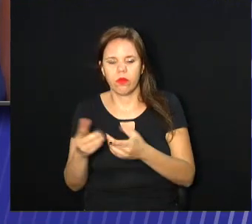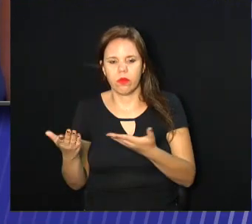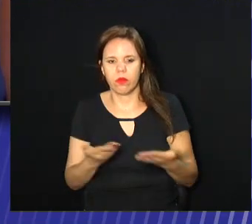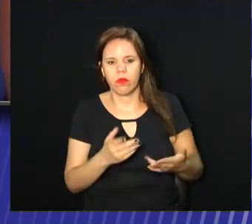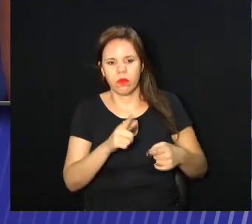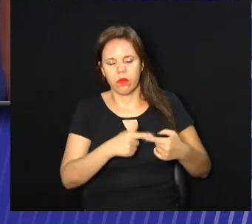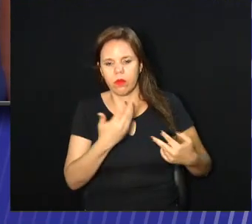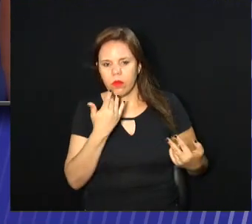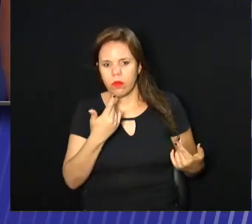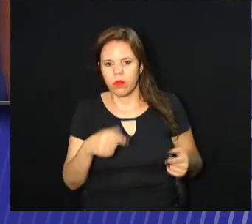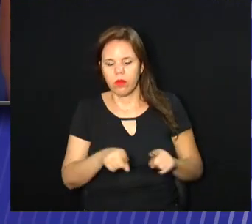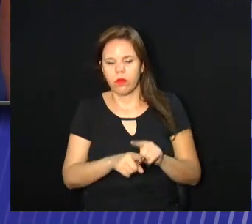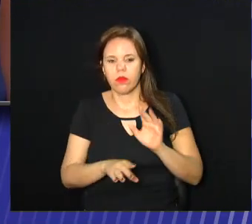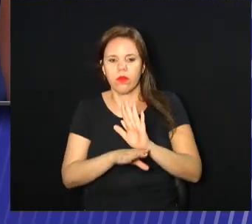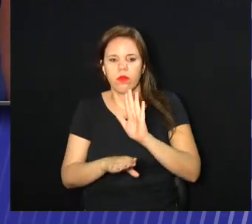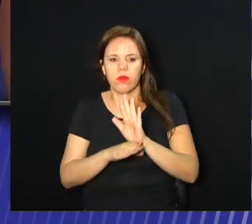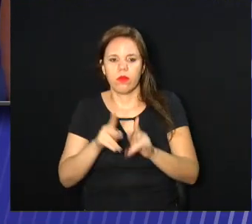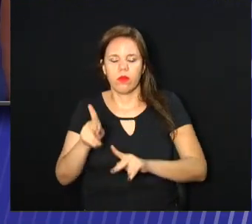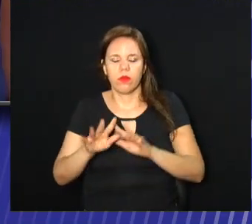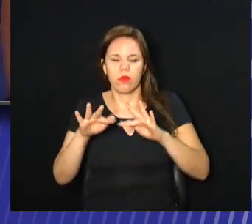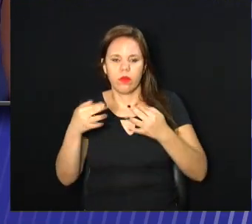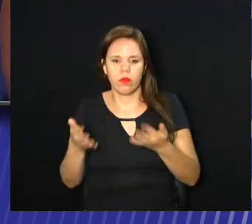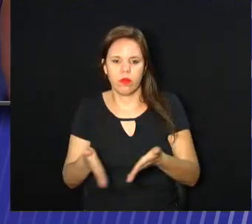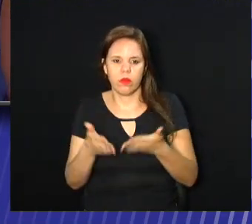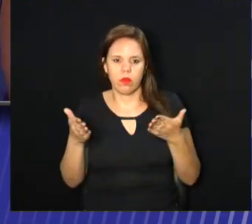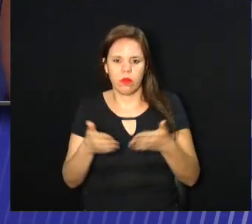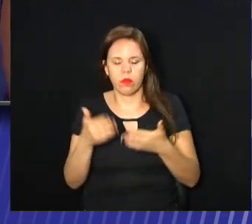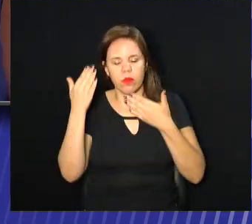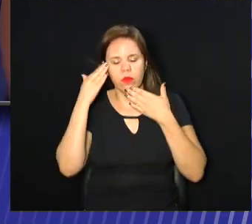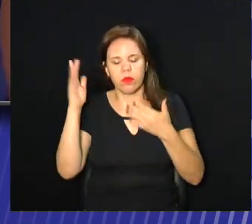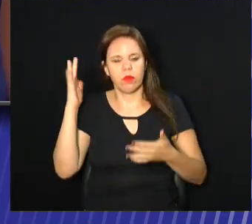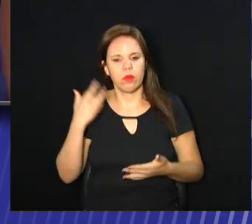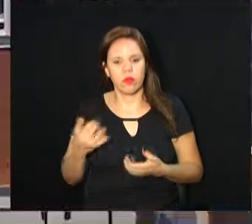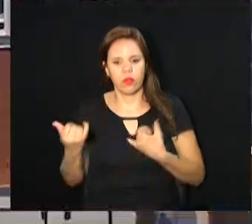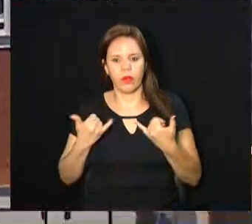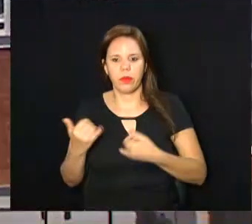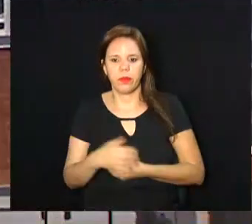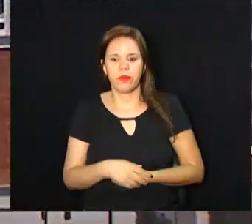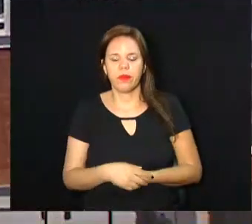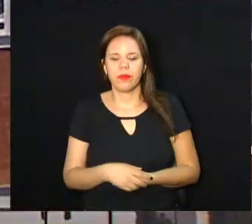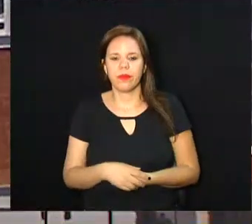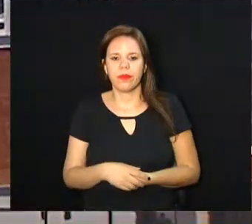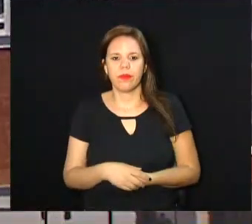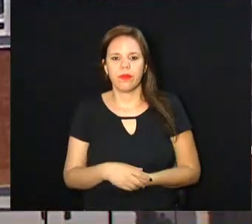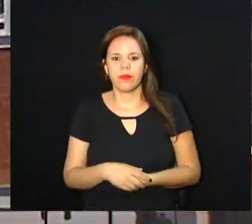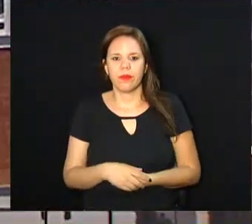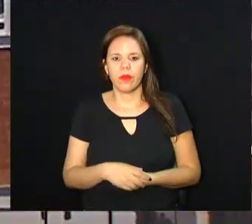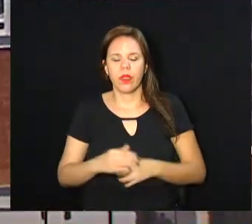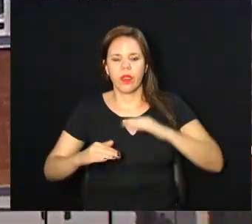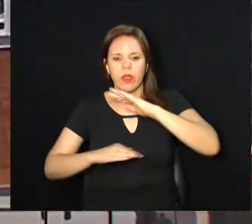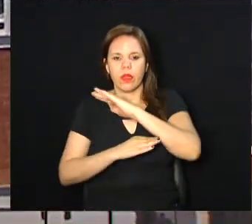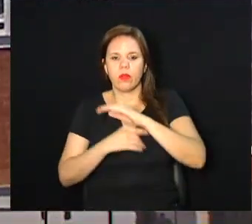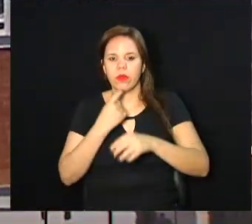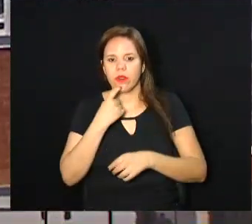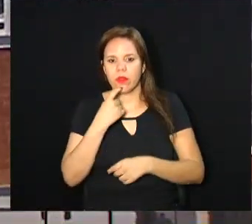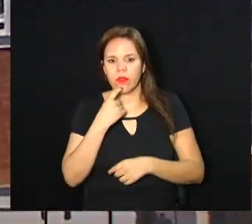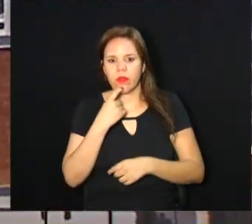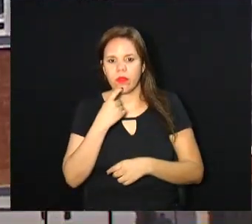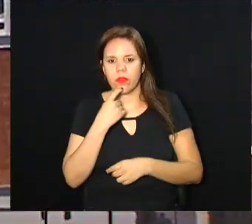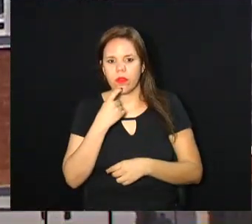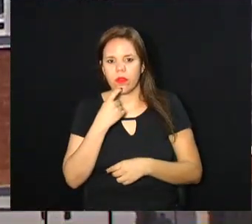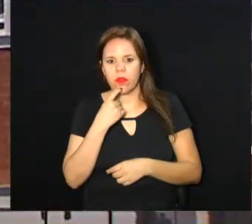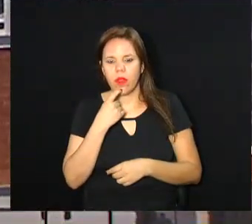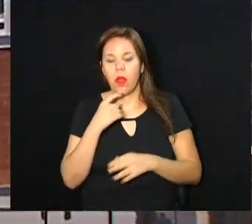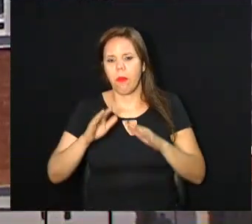alimentos para poder aí ajudar as famílias carentes. Obrigado, André, pelas informações. A Câmara de Campinas está entre as